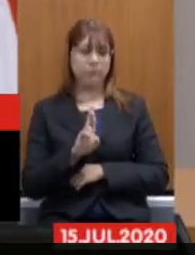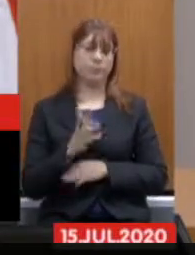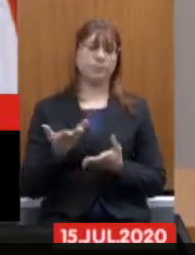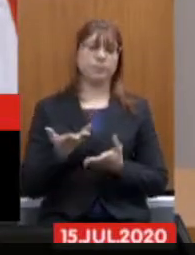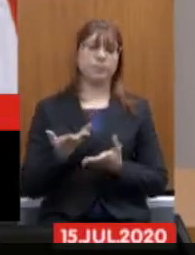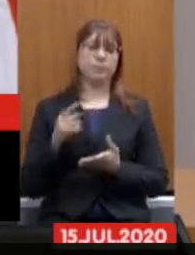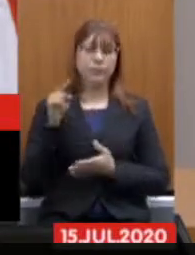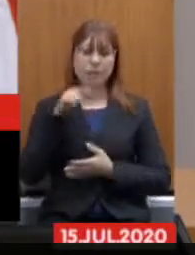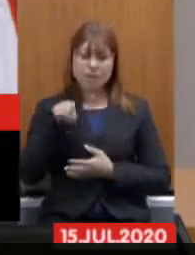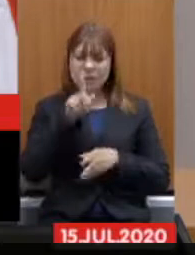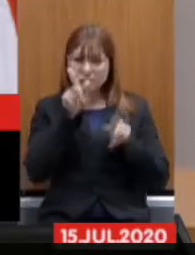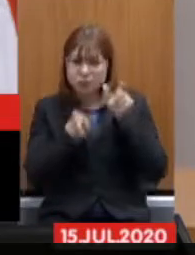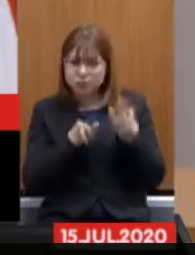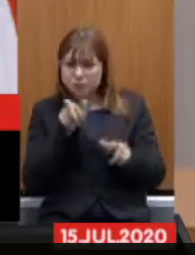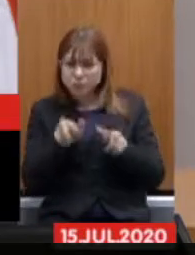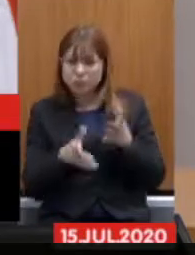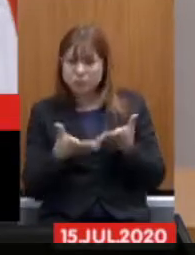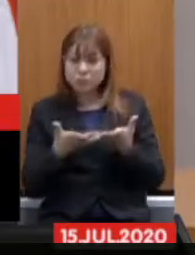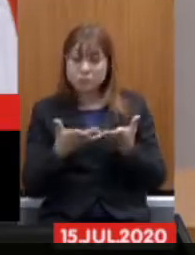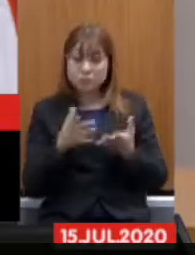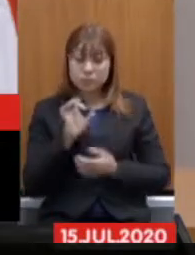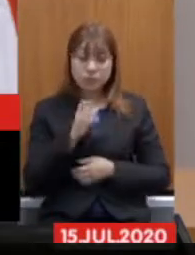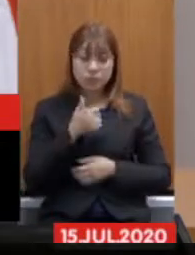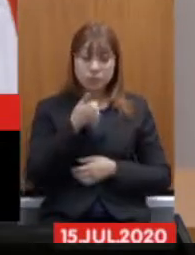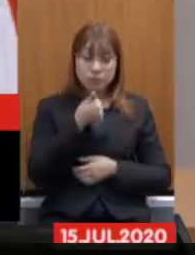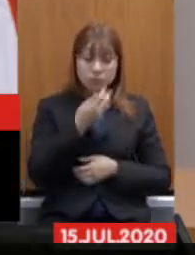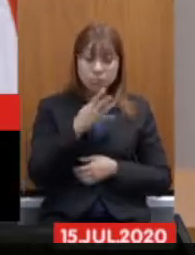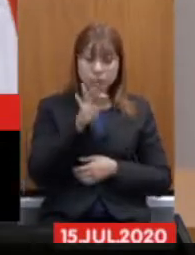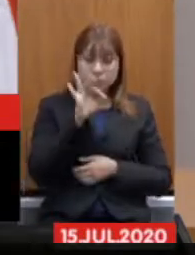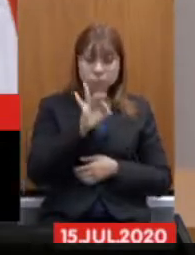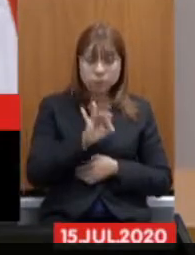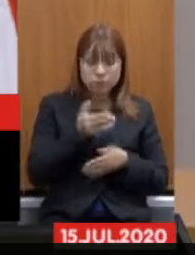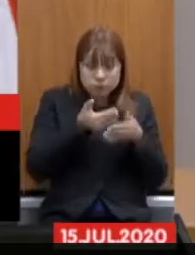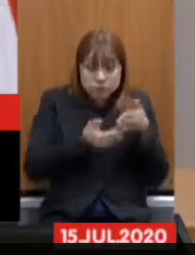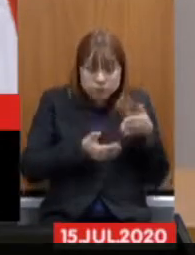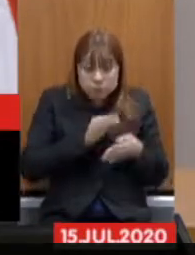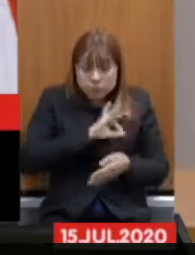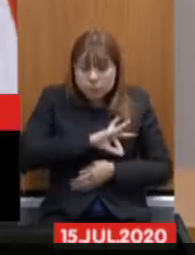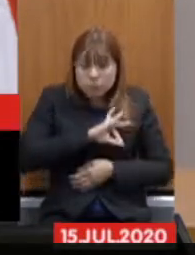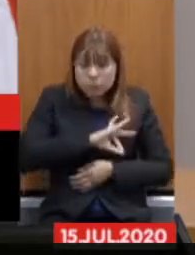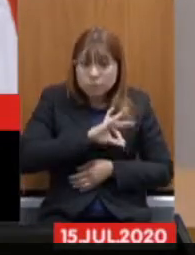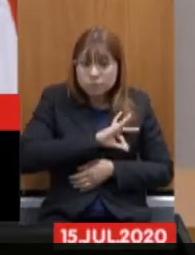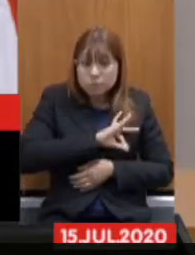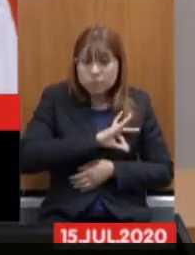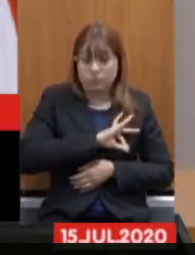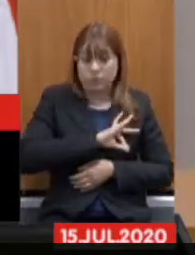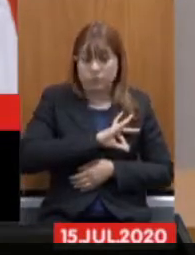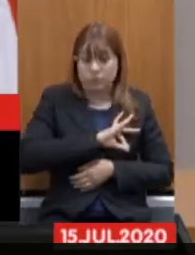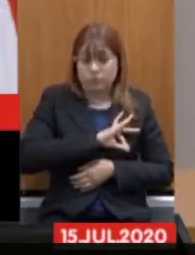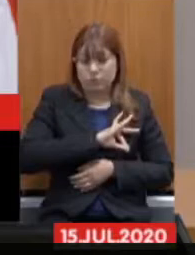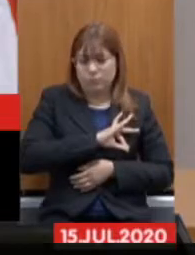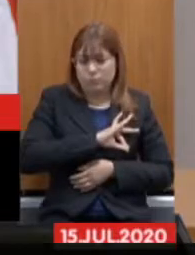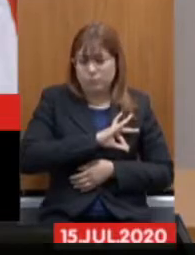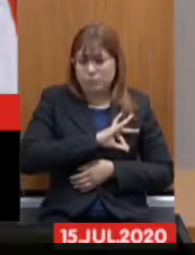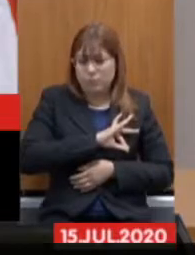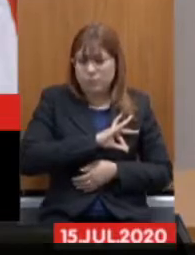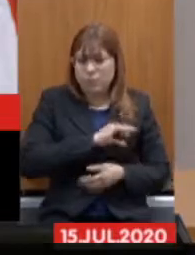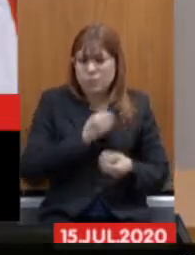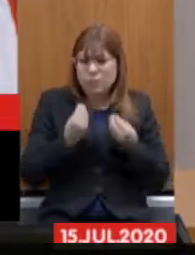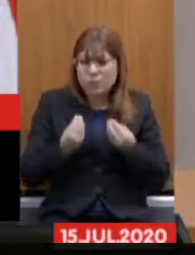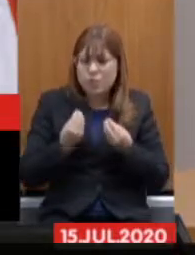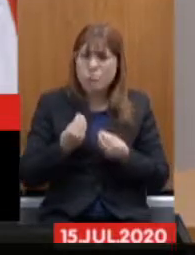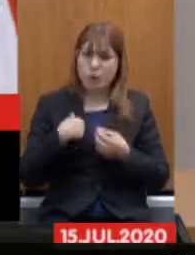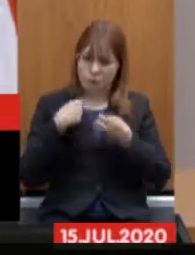e essas pessoas terão 14 por cento de redução no seu salário isso significa na vida